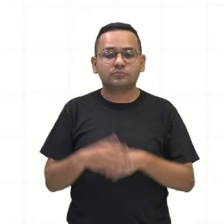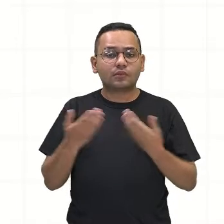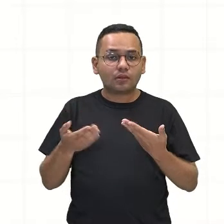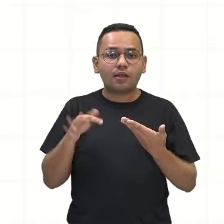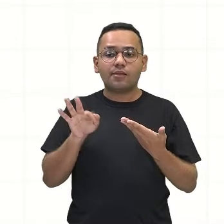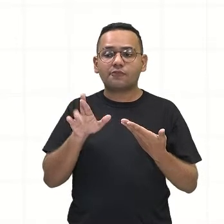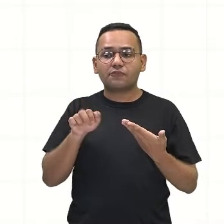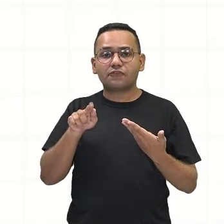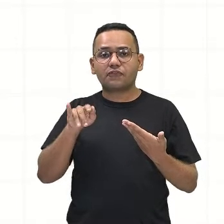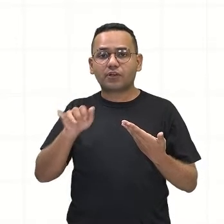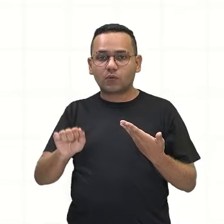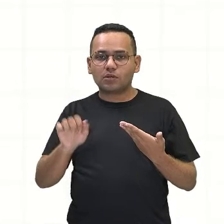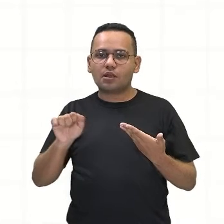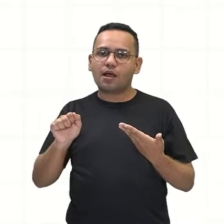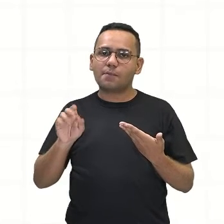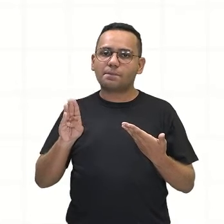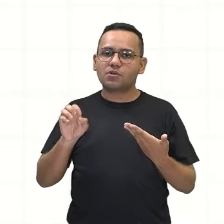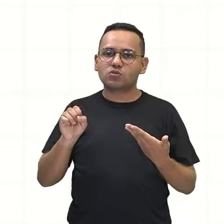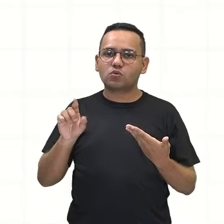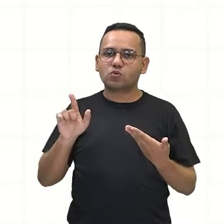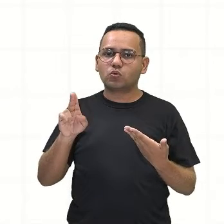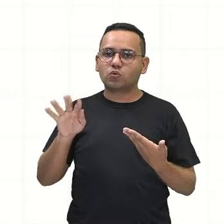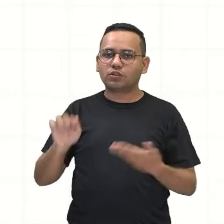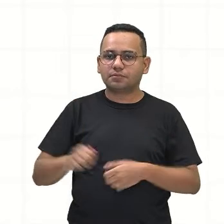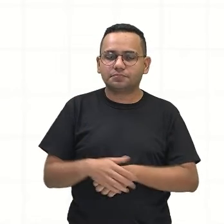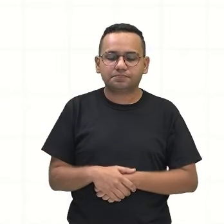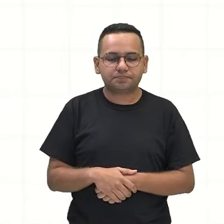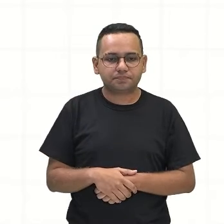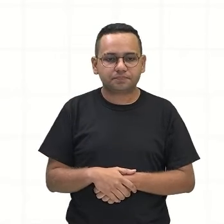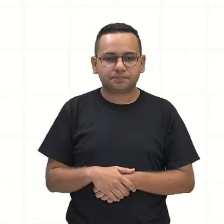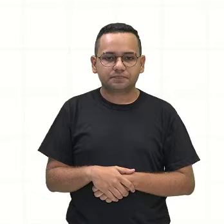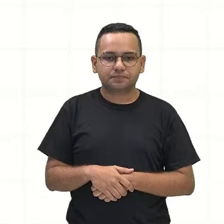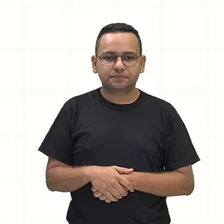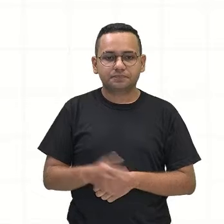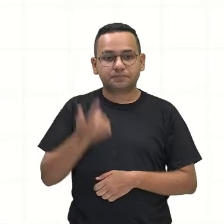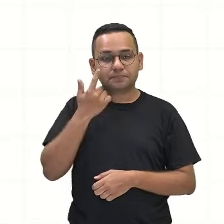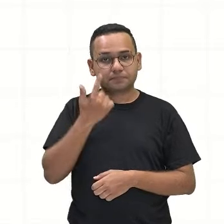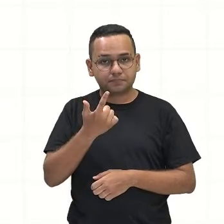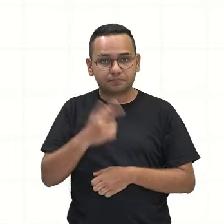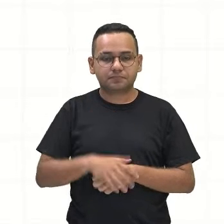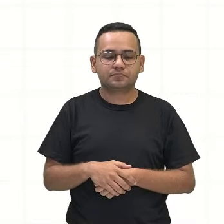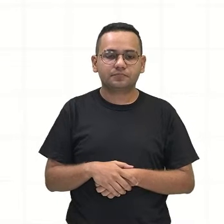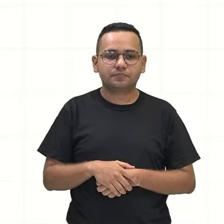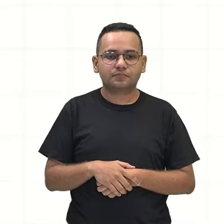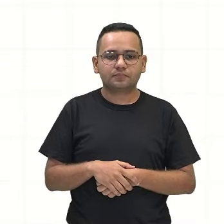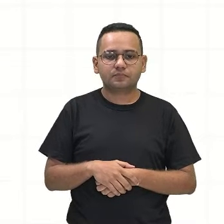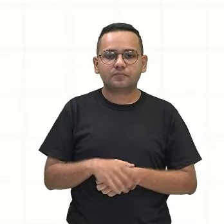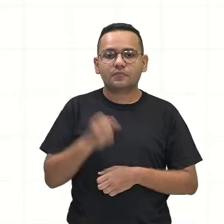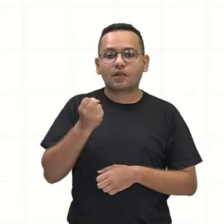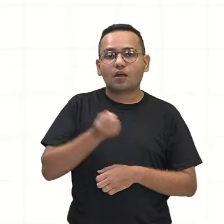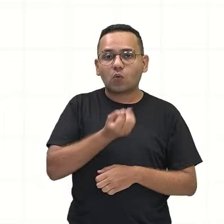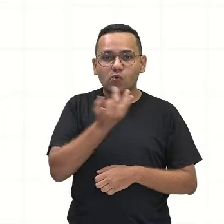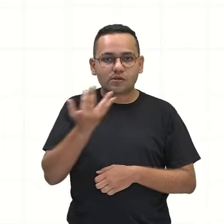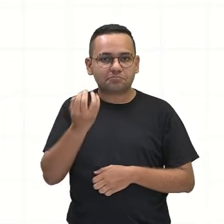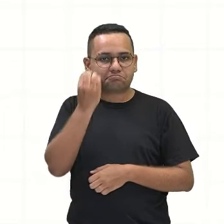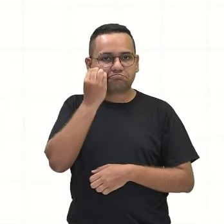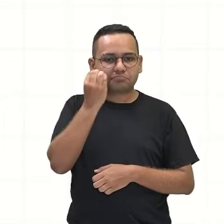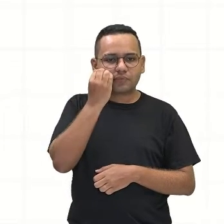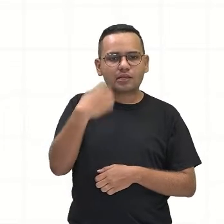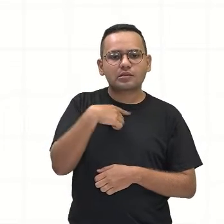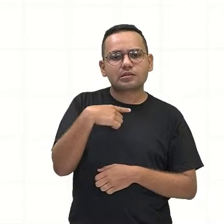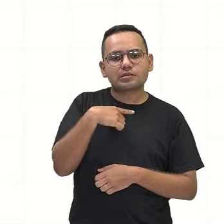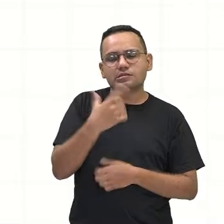eu volto aqui um pouquinho, ó, e olha só, é o número de vezes em que uma determinada